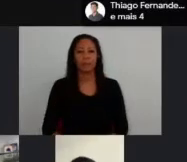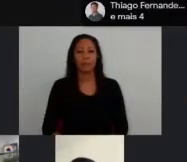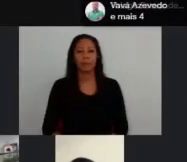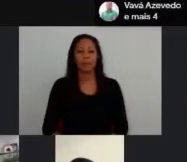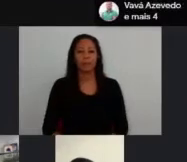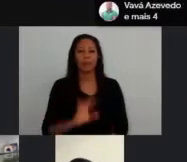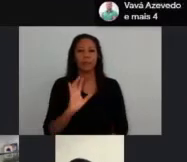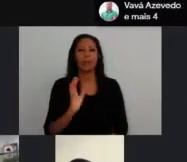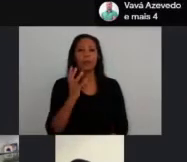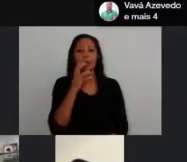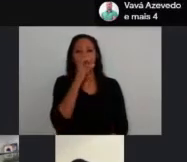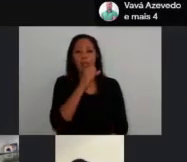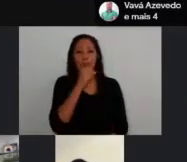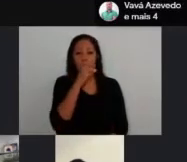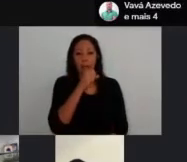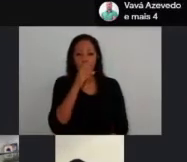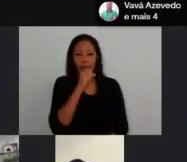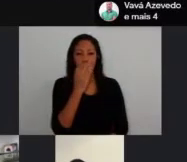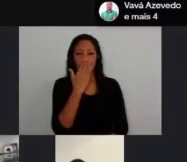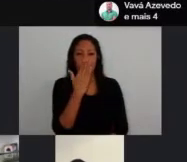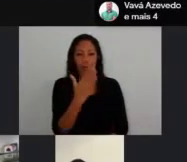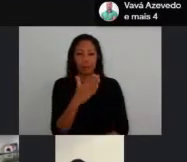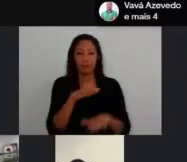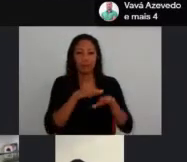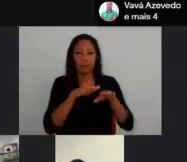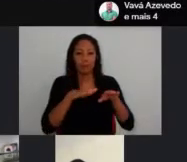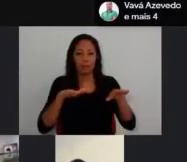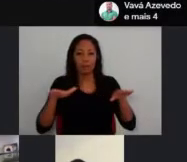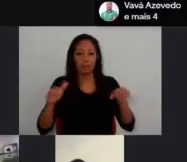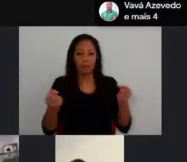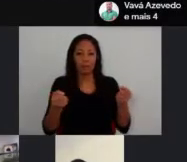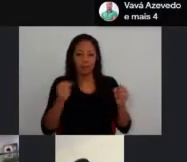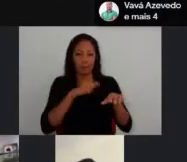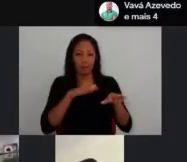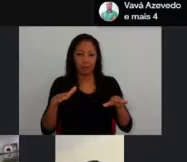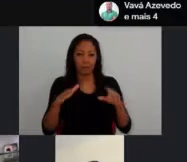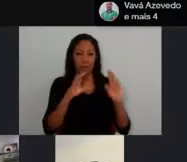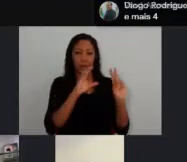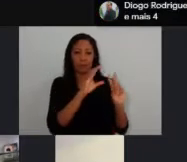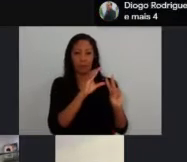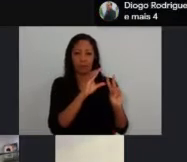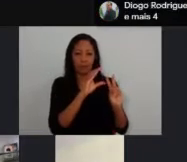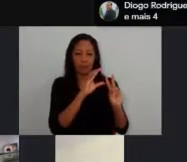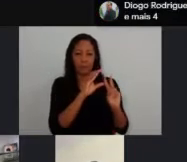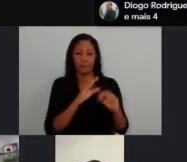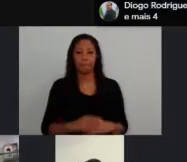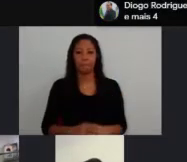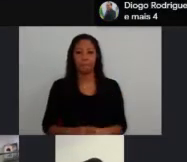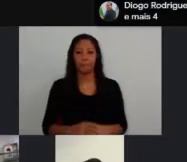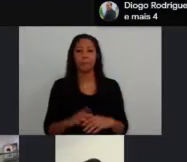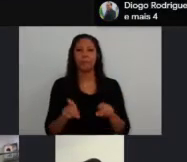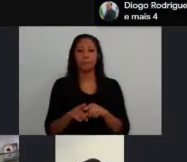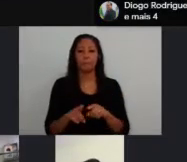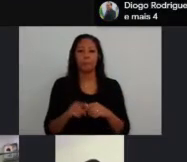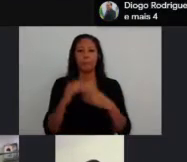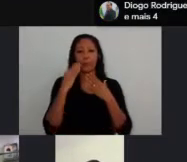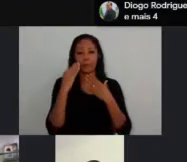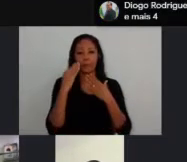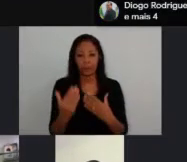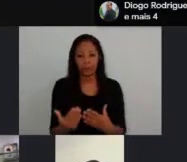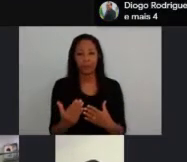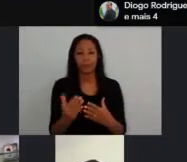relatou os serviços oferecidos e agradeceu ao vereador de Natal Santo Pimentel por disponibilizar o veto imóvel e